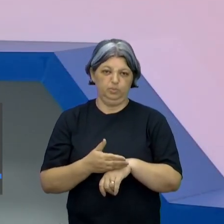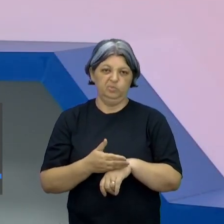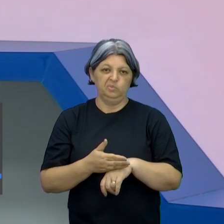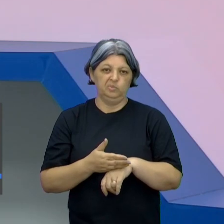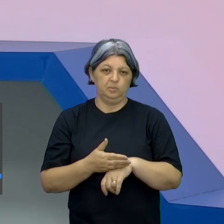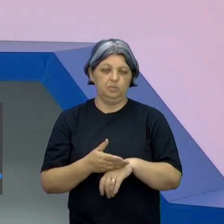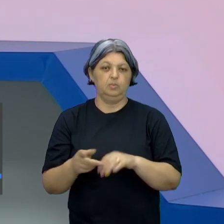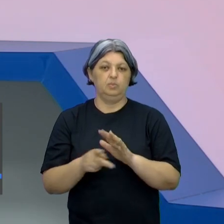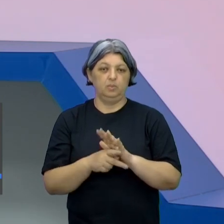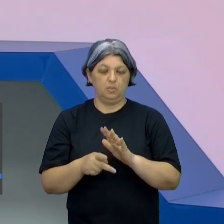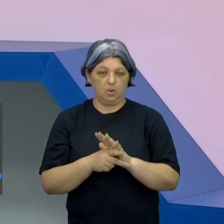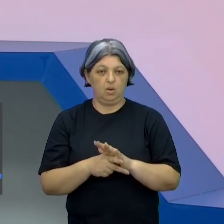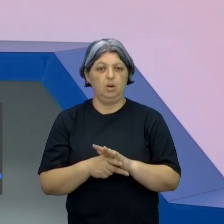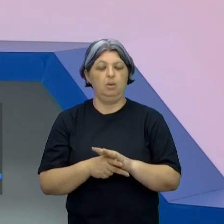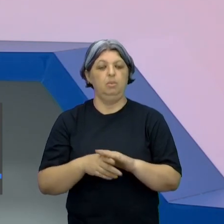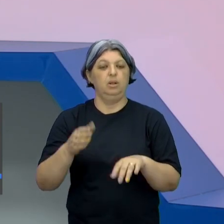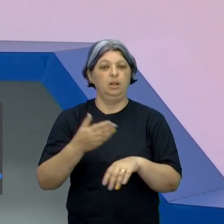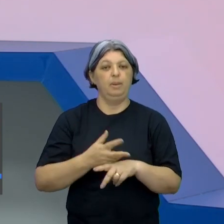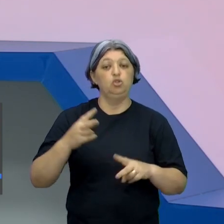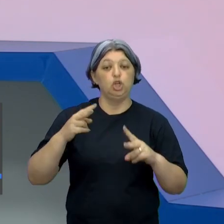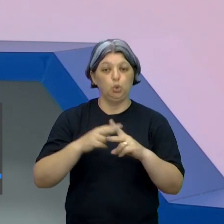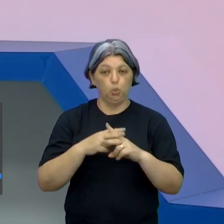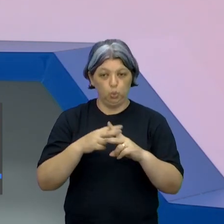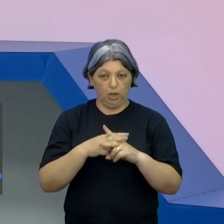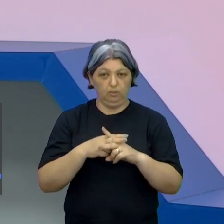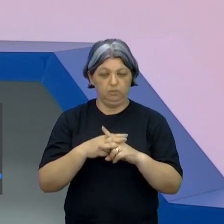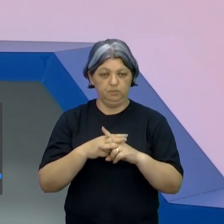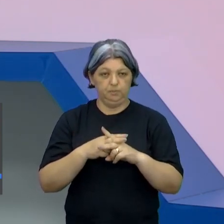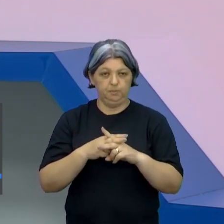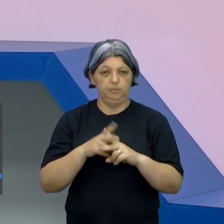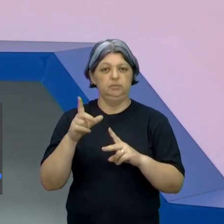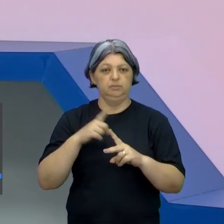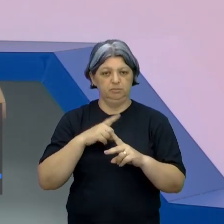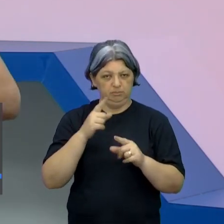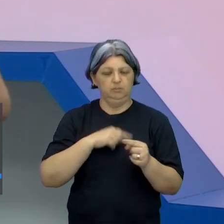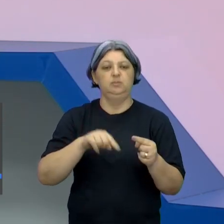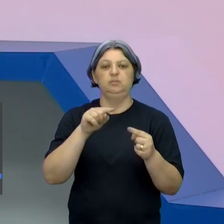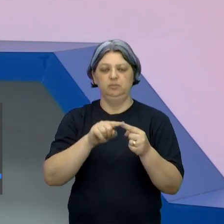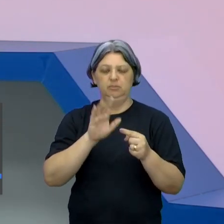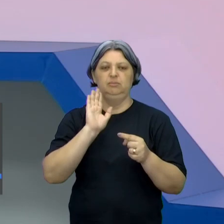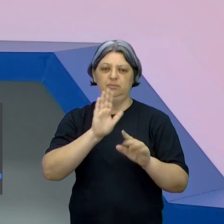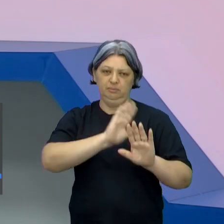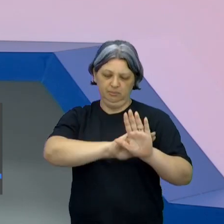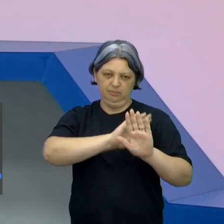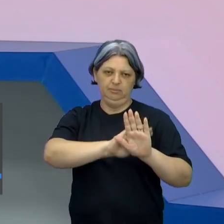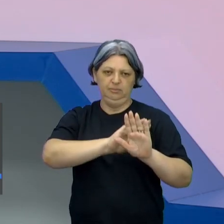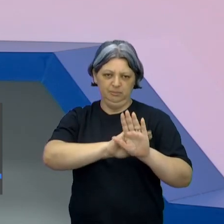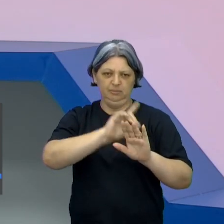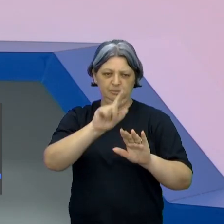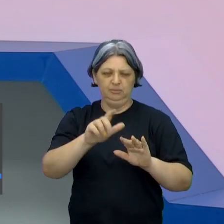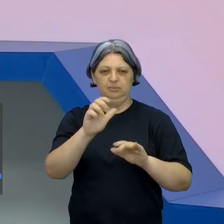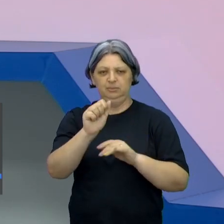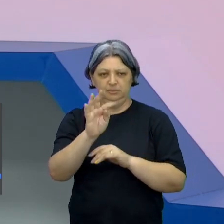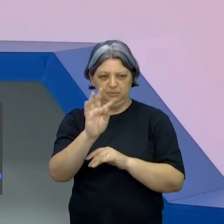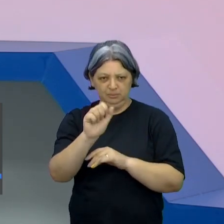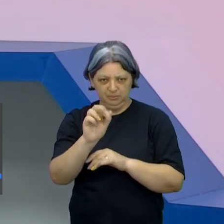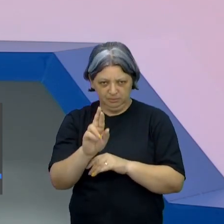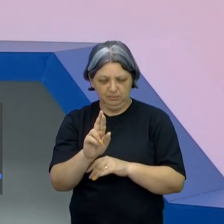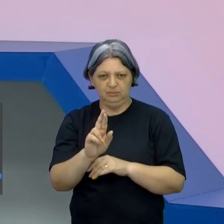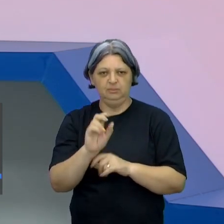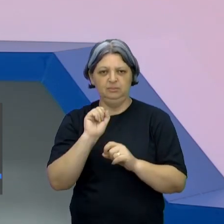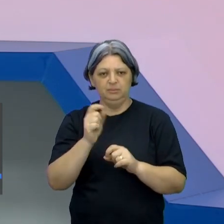de golpes ensaiados, Olha. em que se já tem uma intencionalidade. Então, é nesse kata que eu já penso